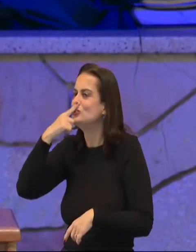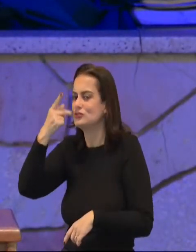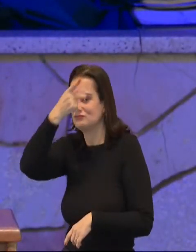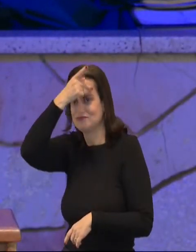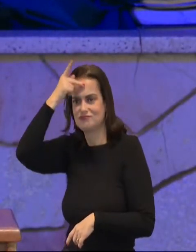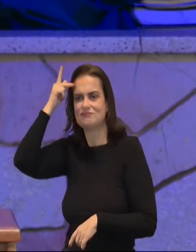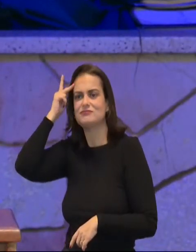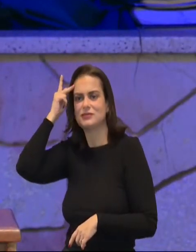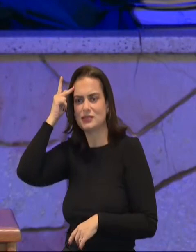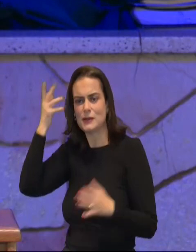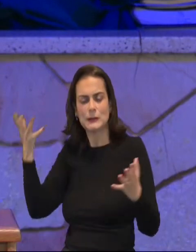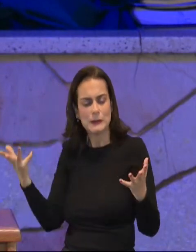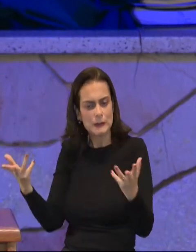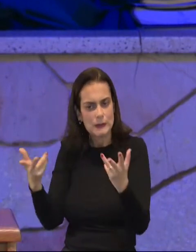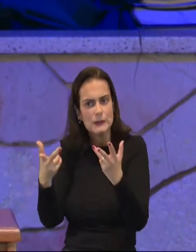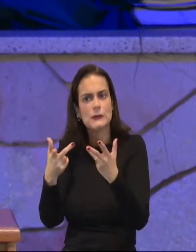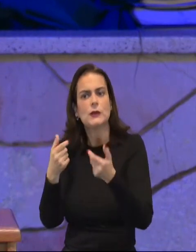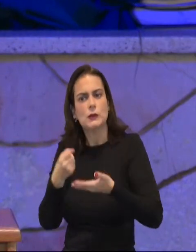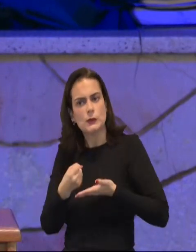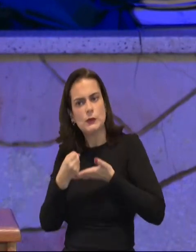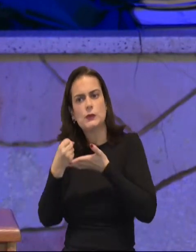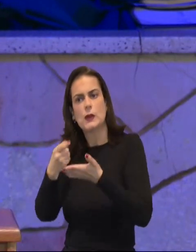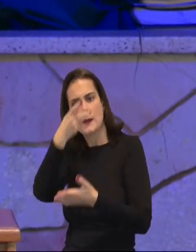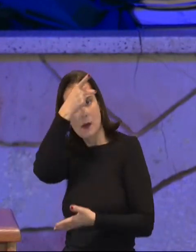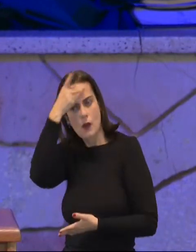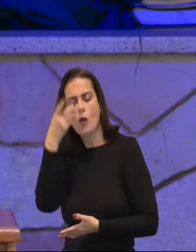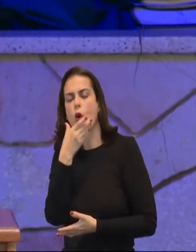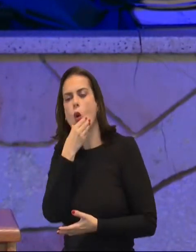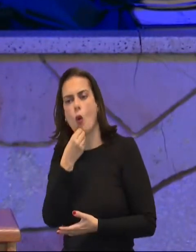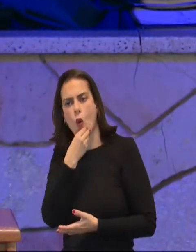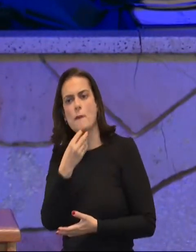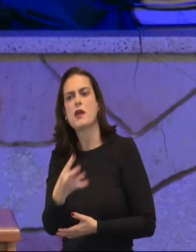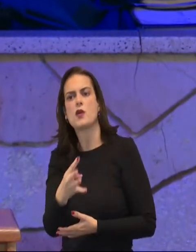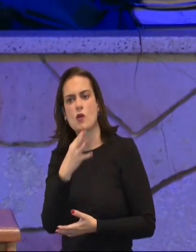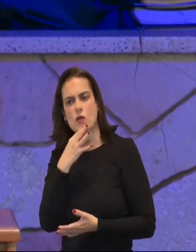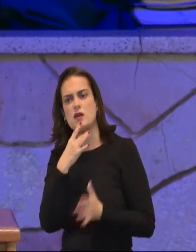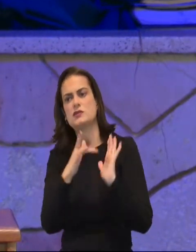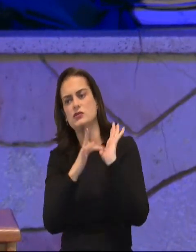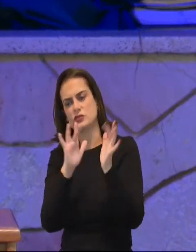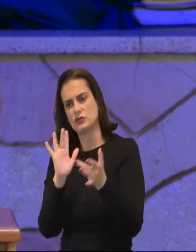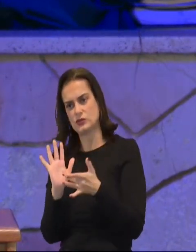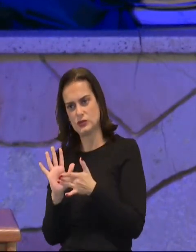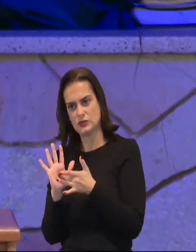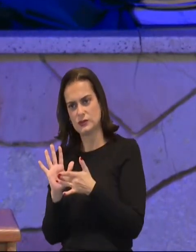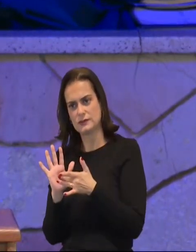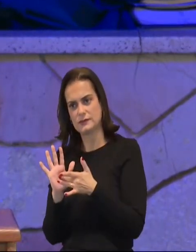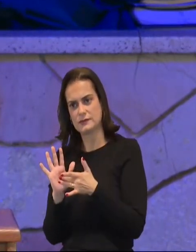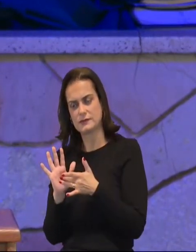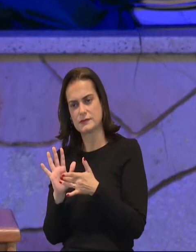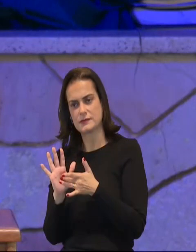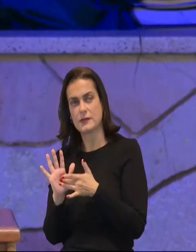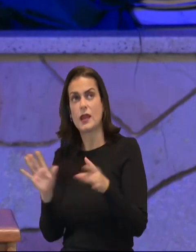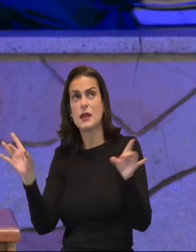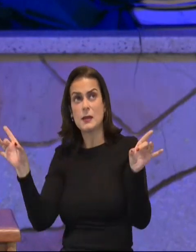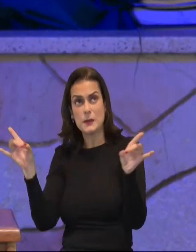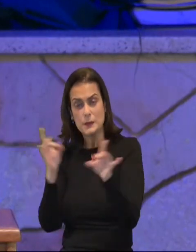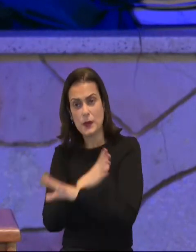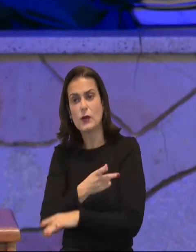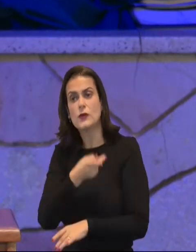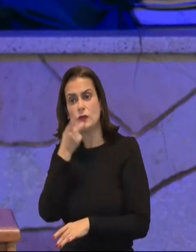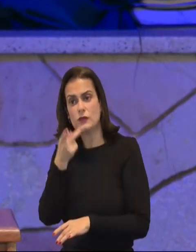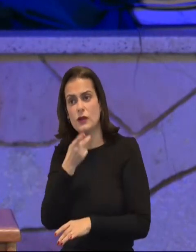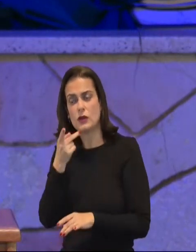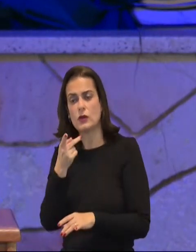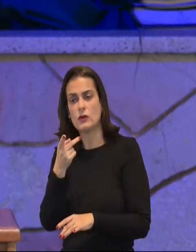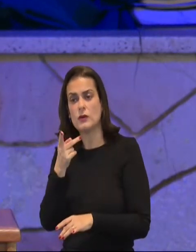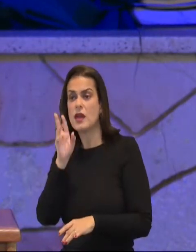fora suficiente para que aquele carcereiro conhecesse Jesus. Ele pede luz. Ele